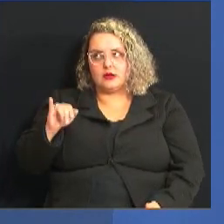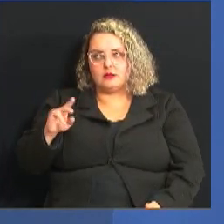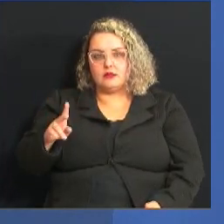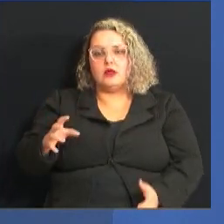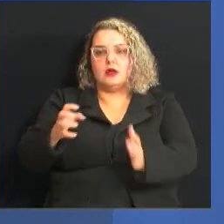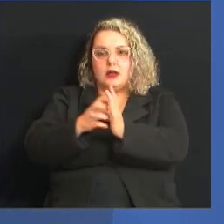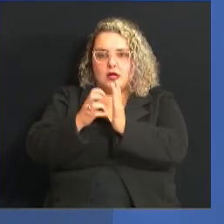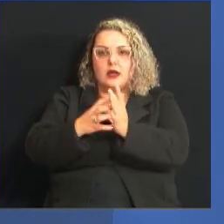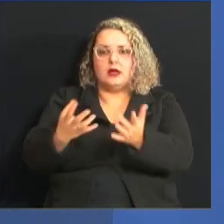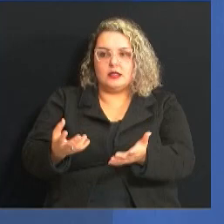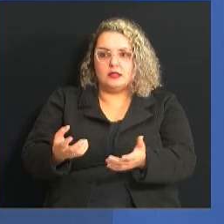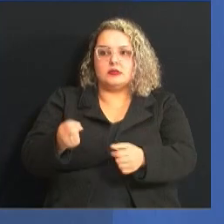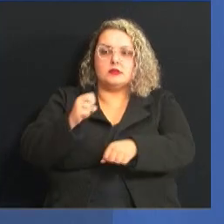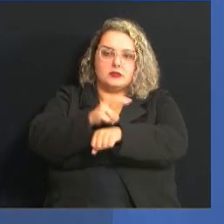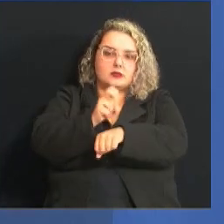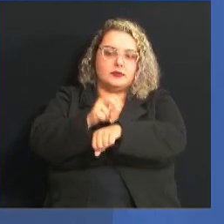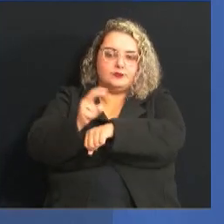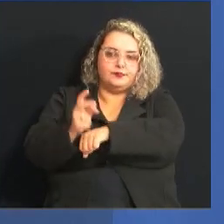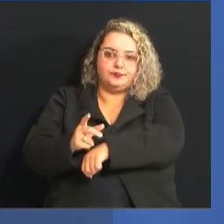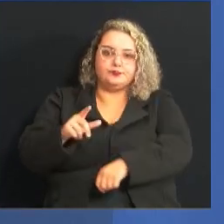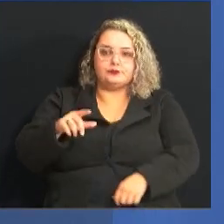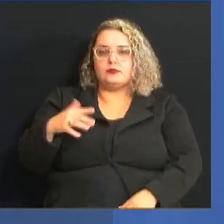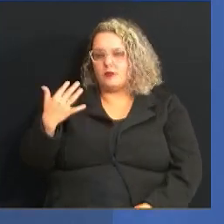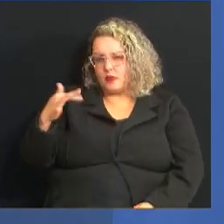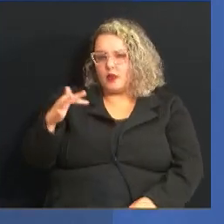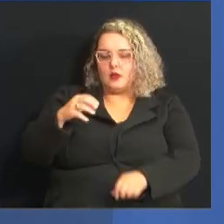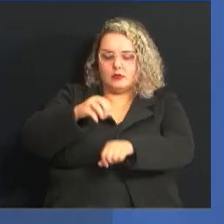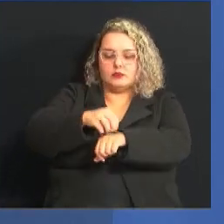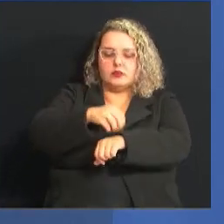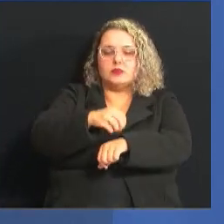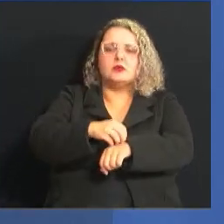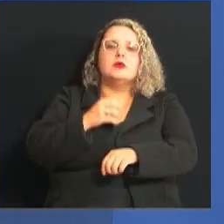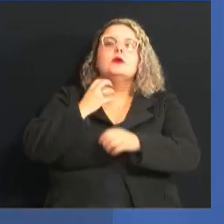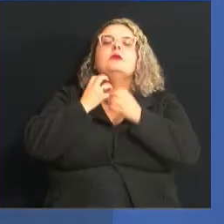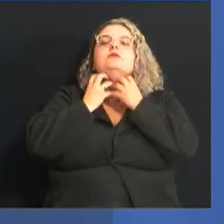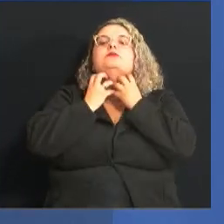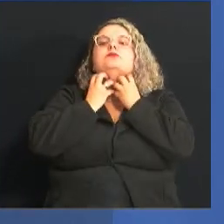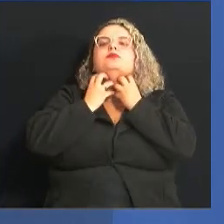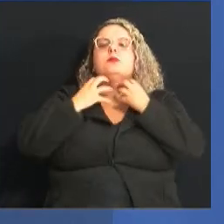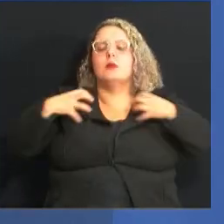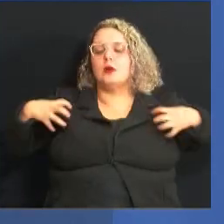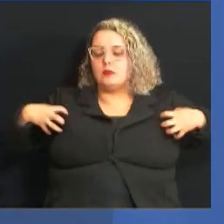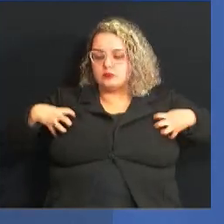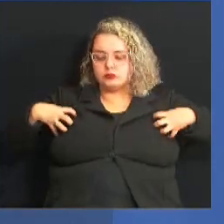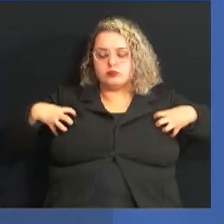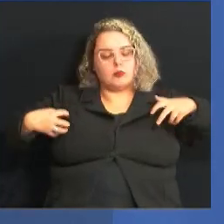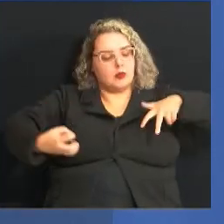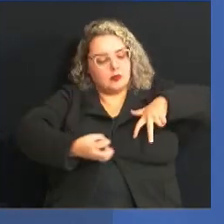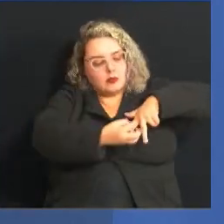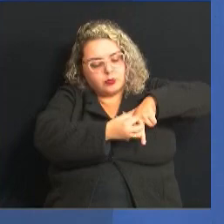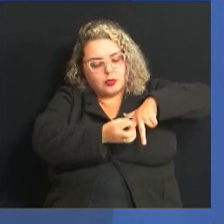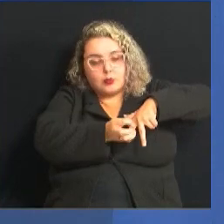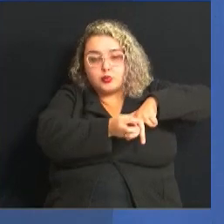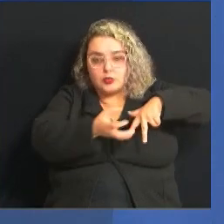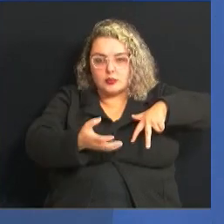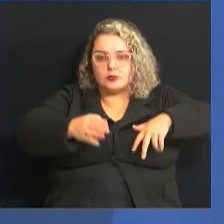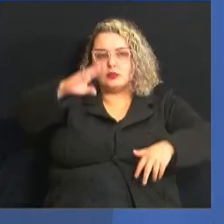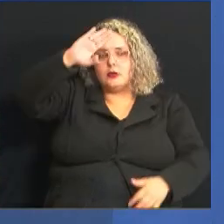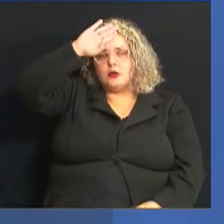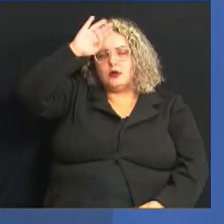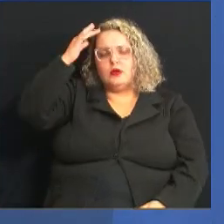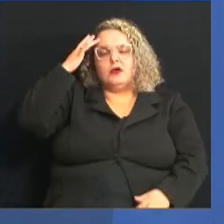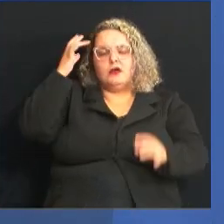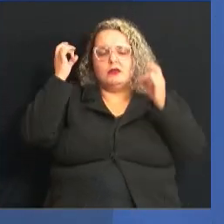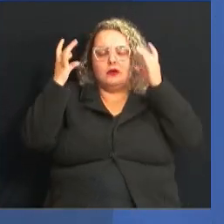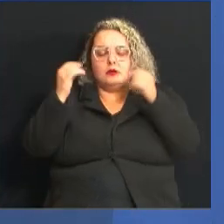a questão das lesões que eu já falei, caroço no pescoço, axila ou virilhas, febre, dor de cabeça,